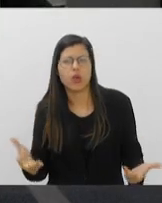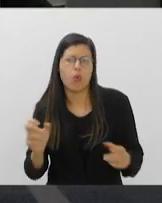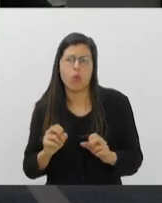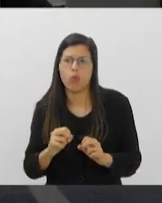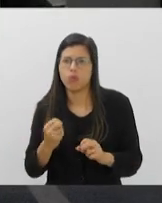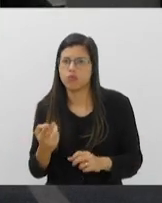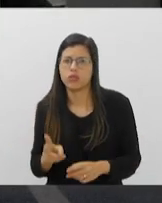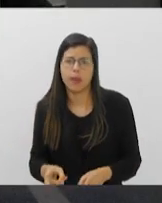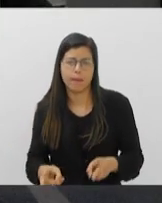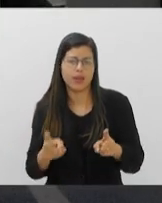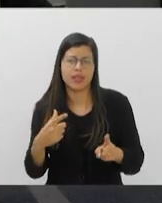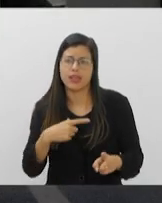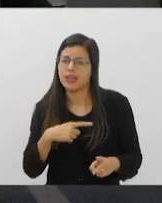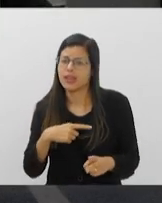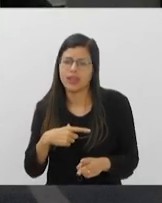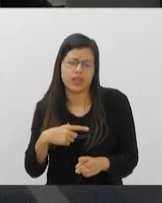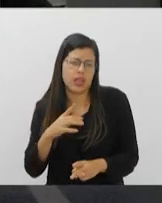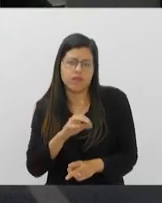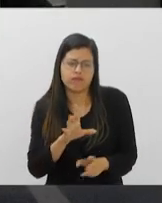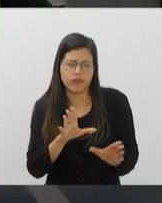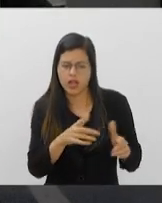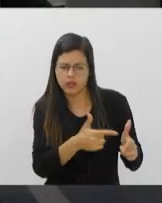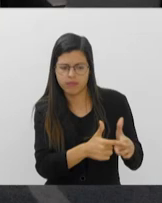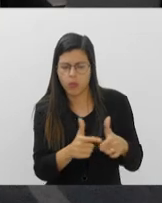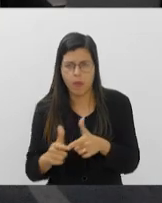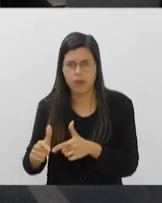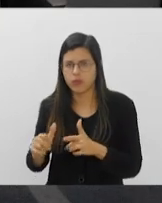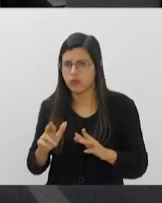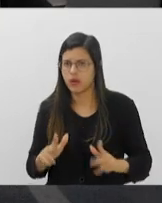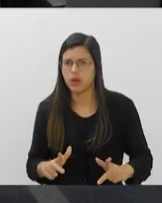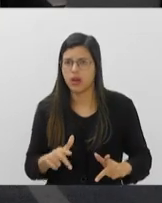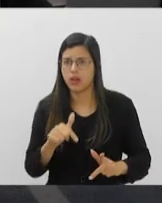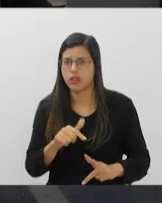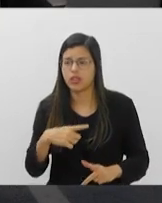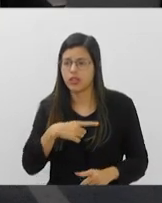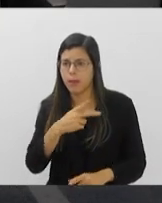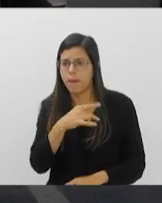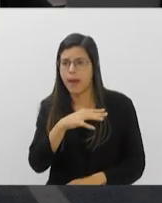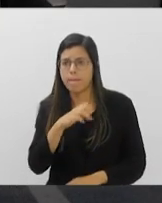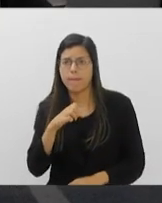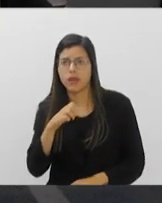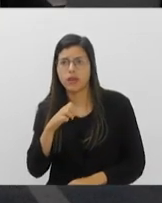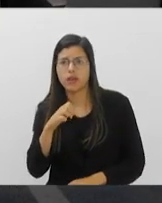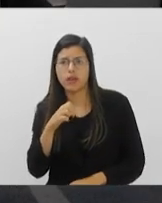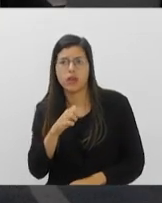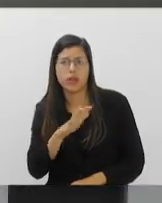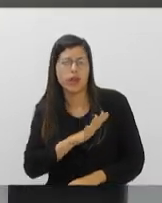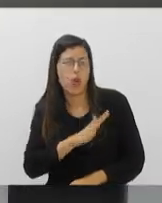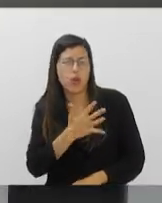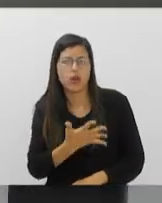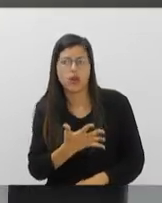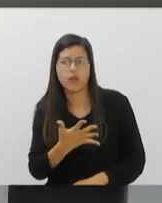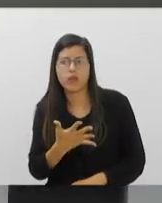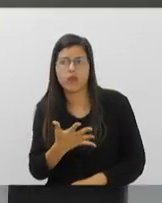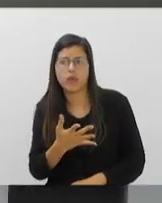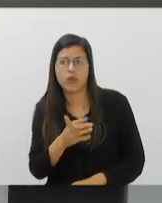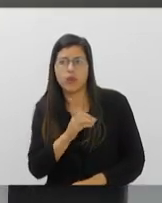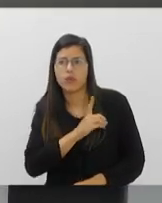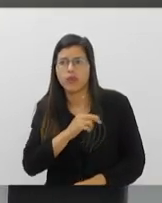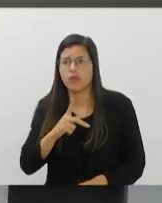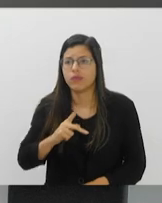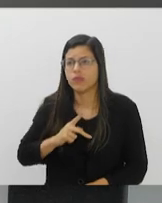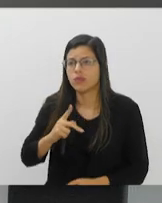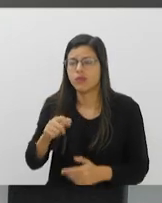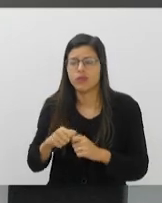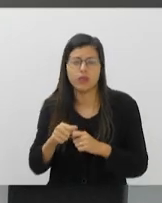casos em que os pais são horríveis Mas eles chegam na frente do Defensor dele e fala eu quero recorrer o que que defensor dele vai fazer não olha